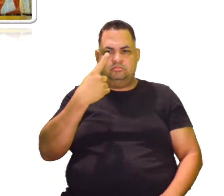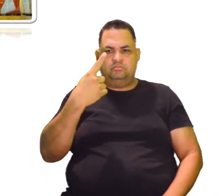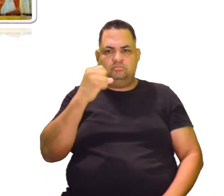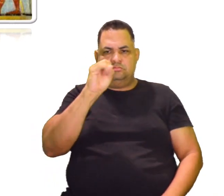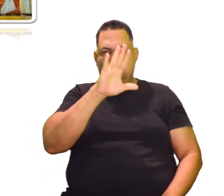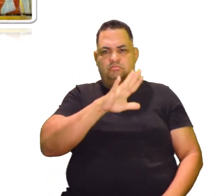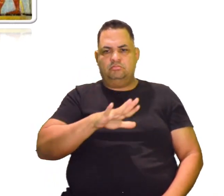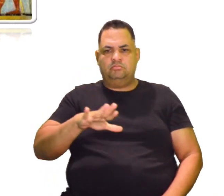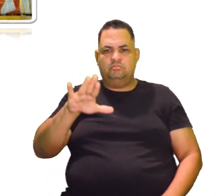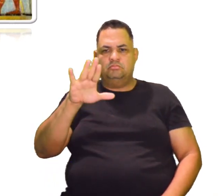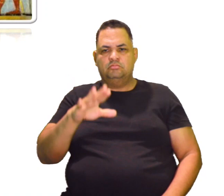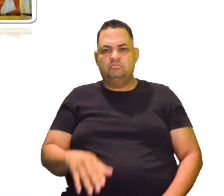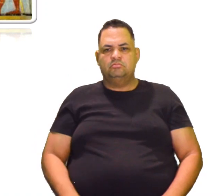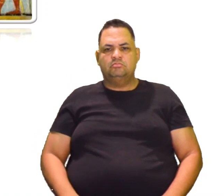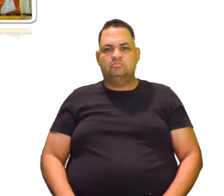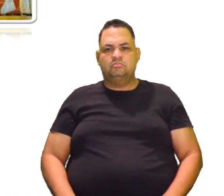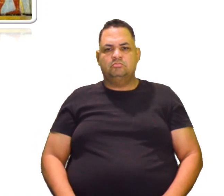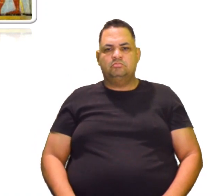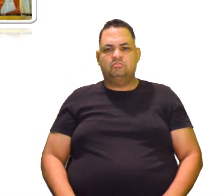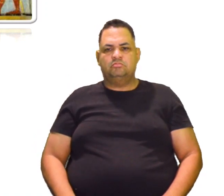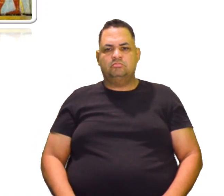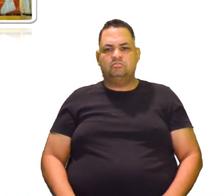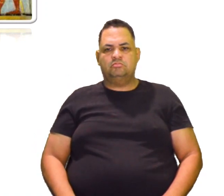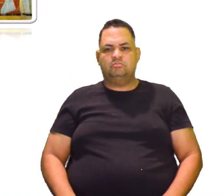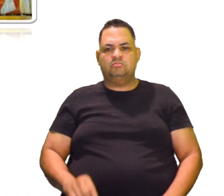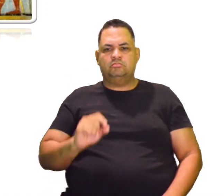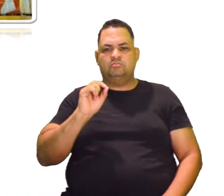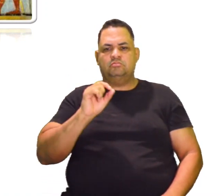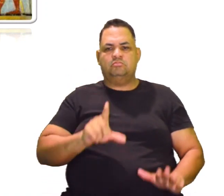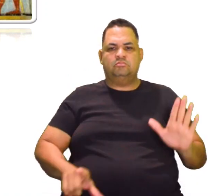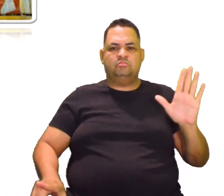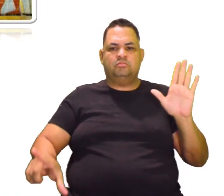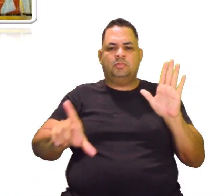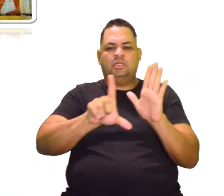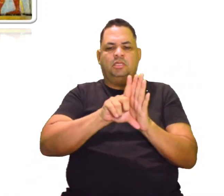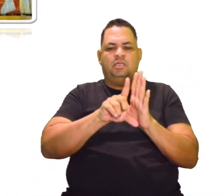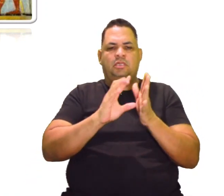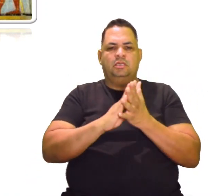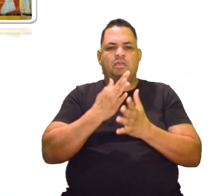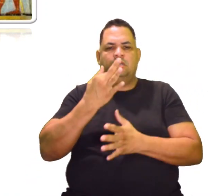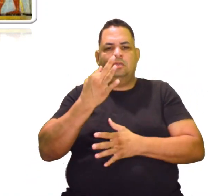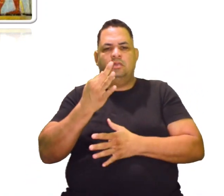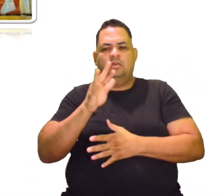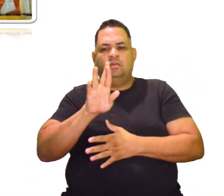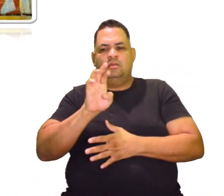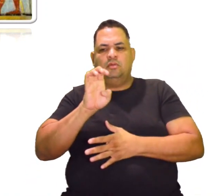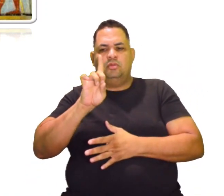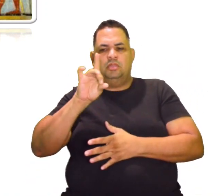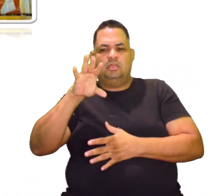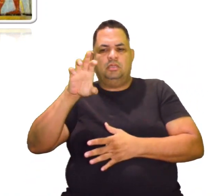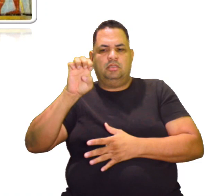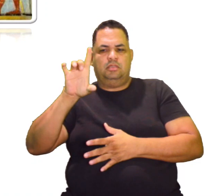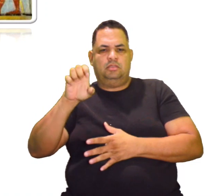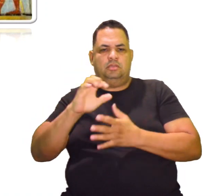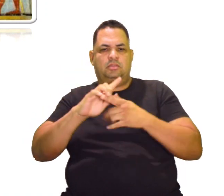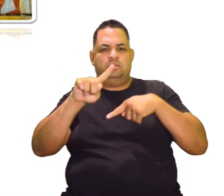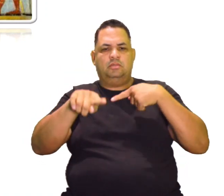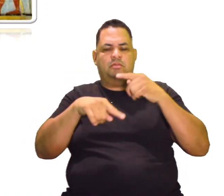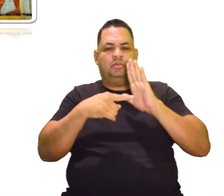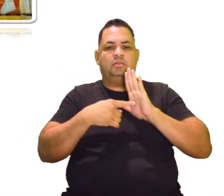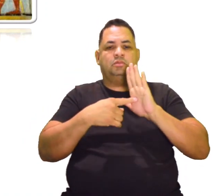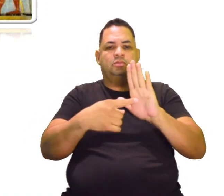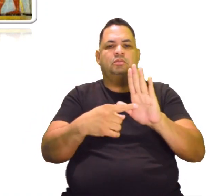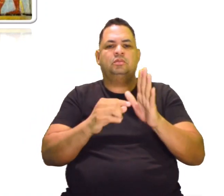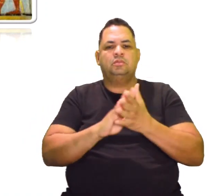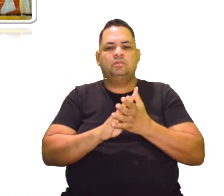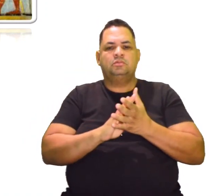Ó. E o que é a lei da frontalidade, professora? Eu vou destacar mais na frente, mas é